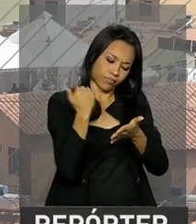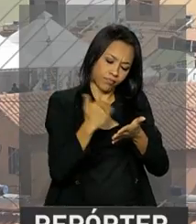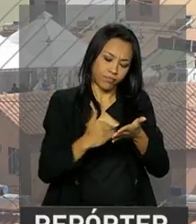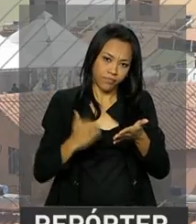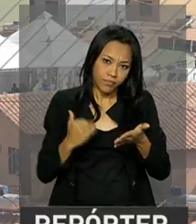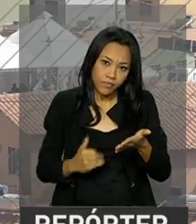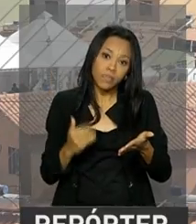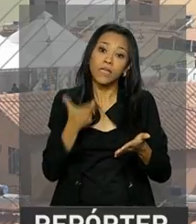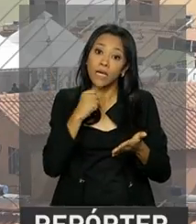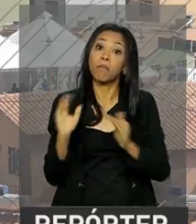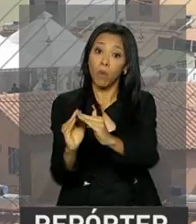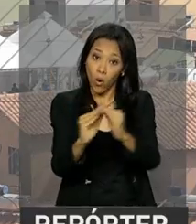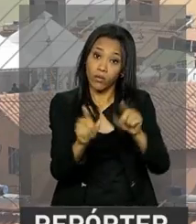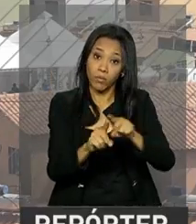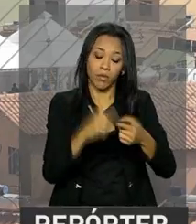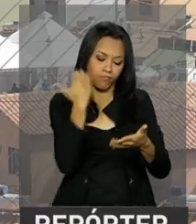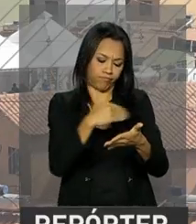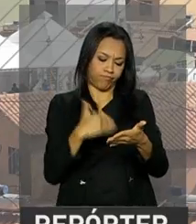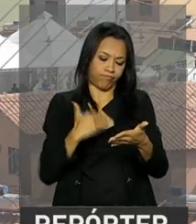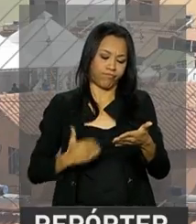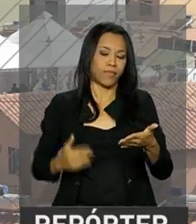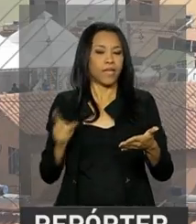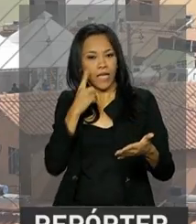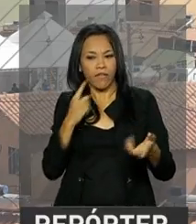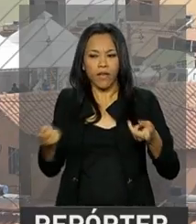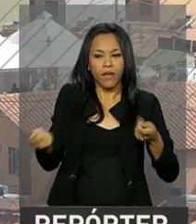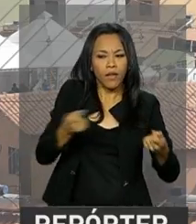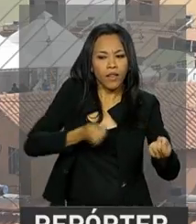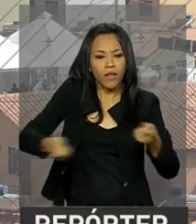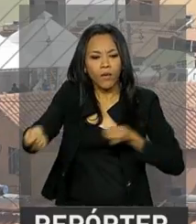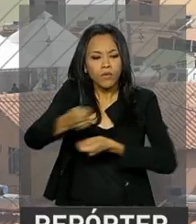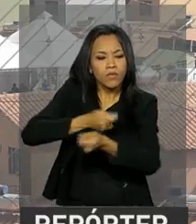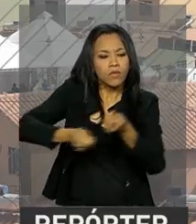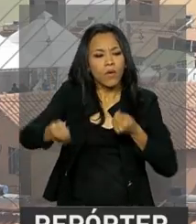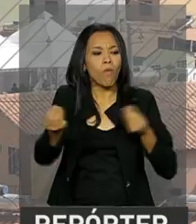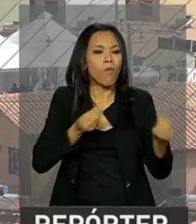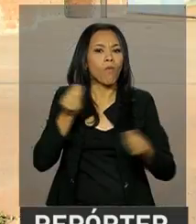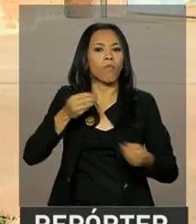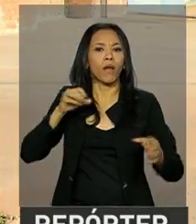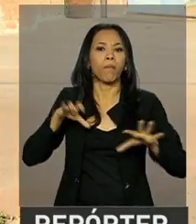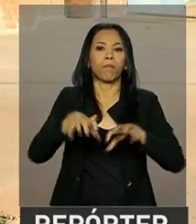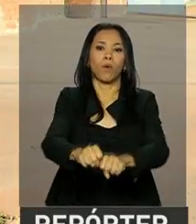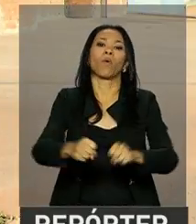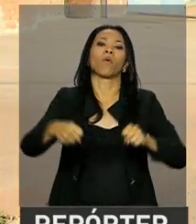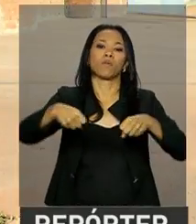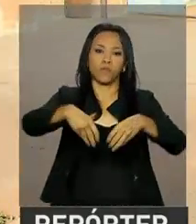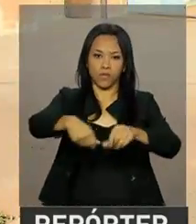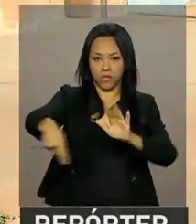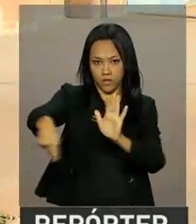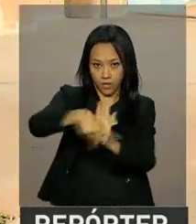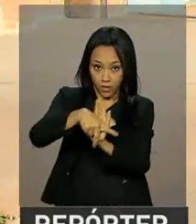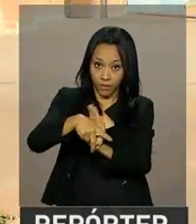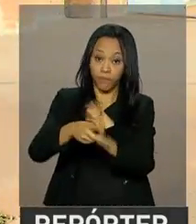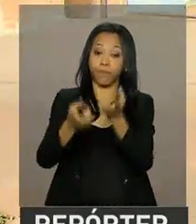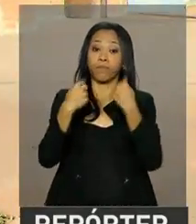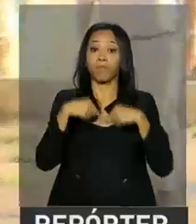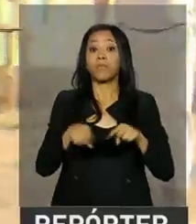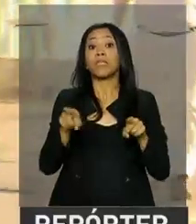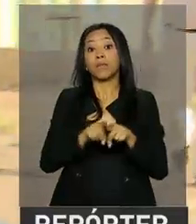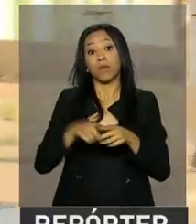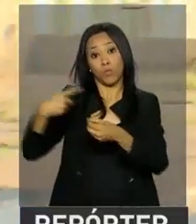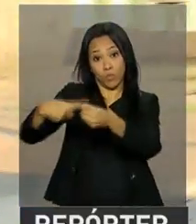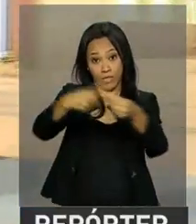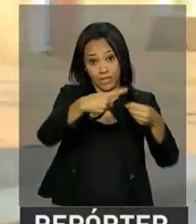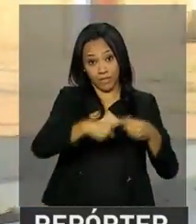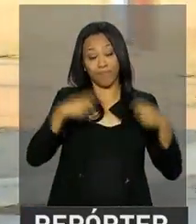vivem no local, começa o processo de mediação para regularização da terra. Paralelo a todo esse processo, o município terá